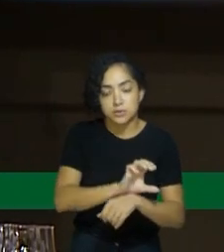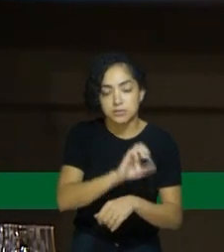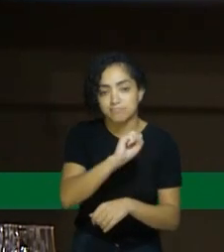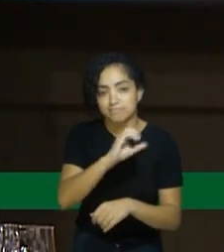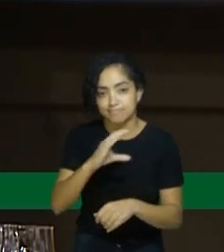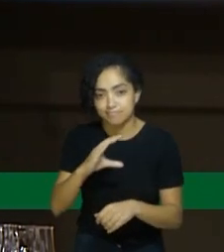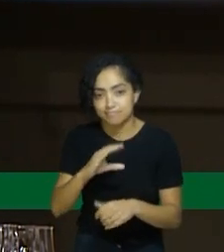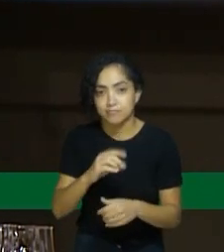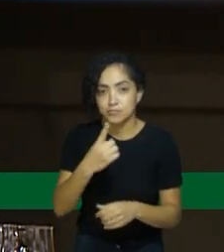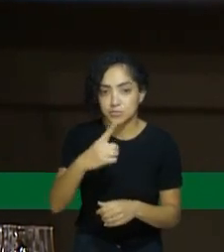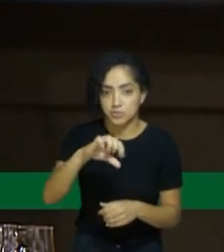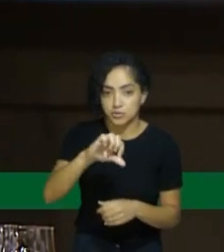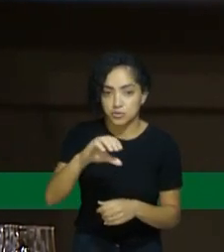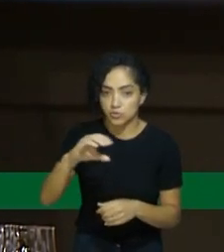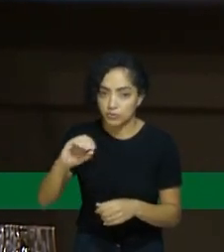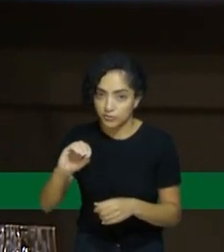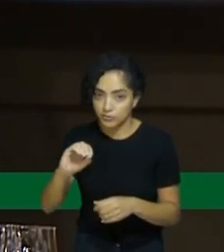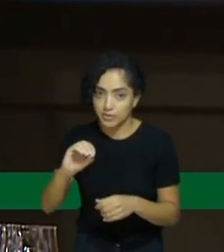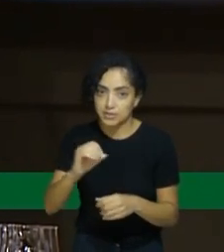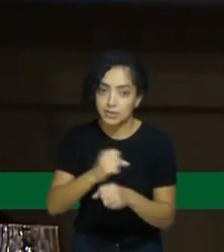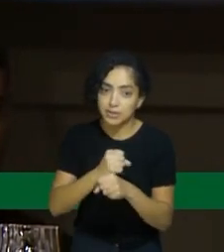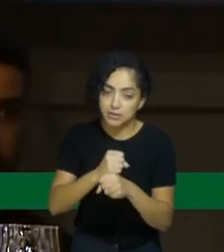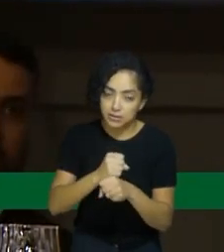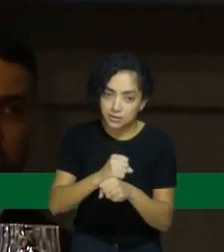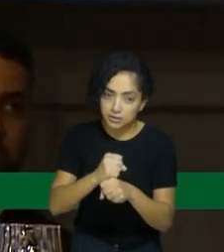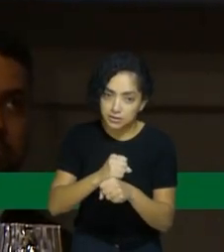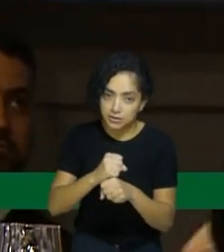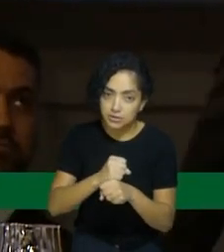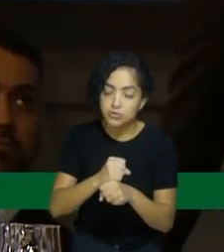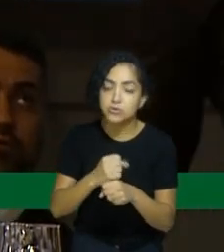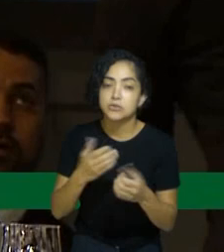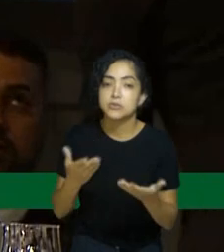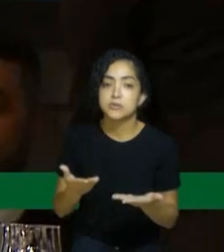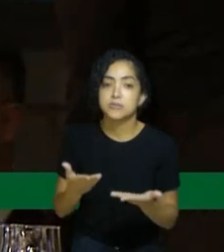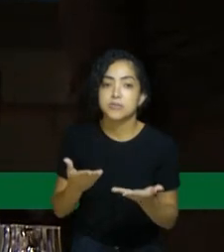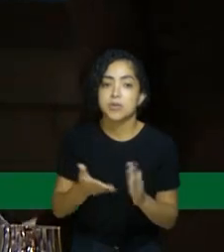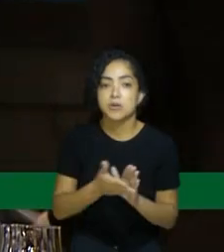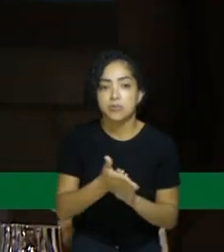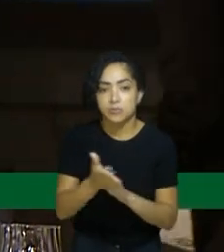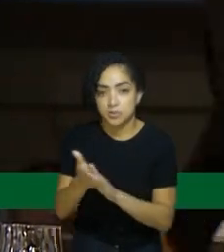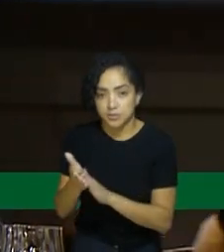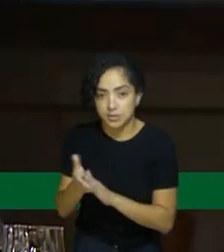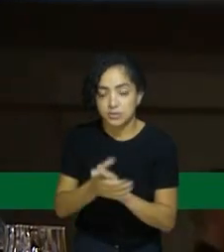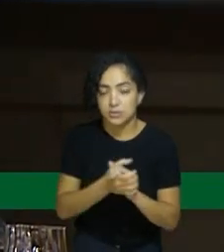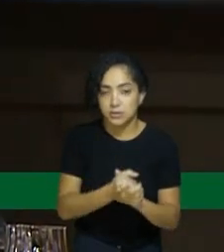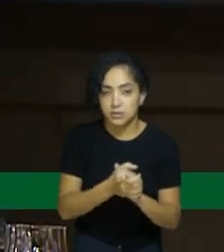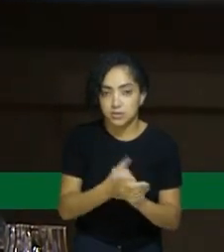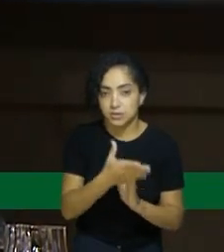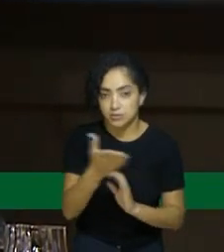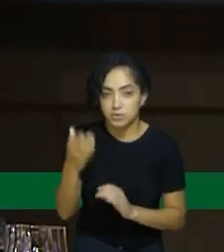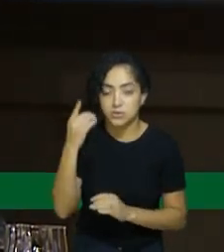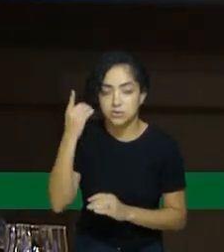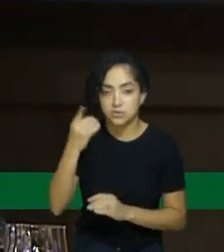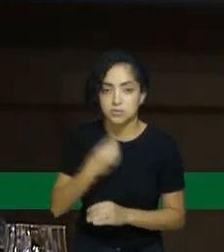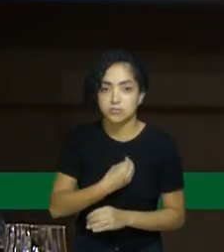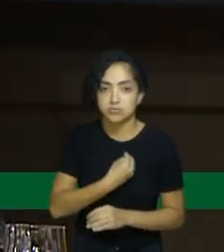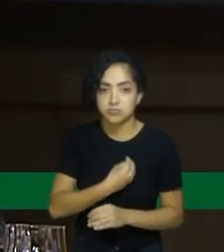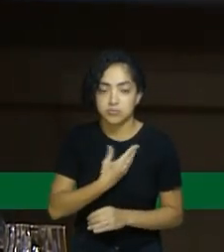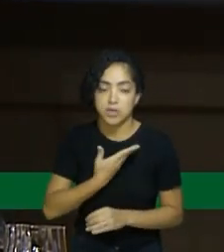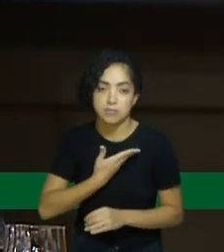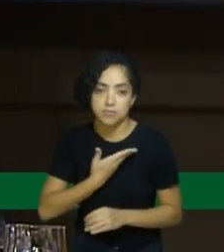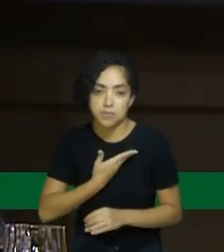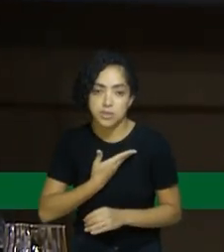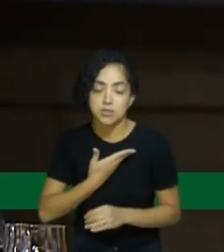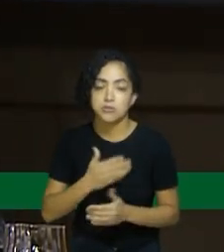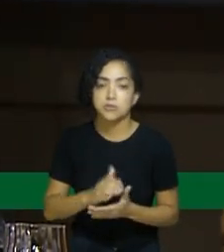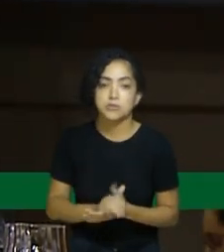190 anos do Parlamento cumprimentar os demais parlamentares aqui presentes muitos conhecidos amigos parceiros da